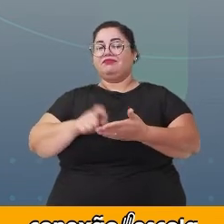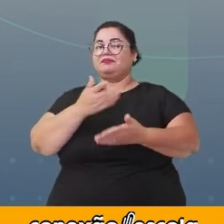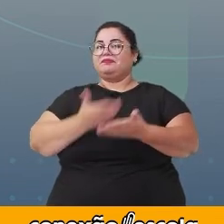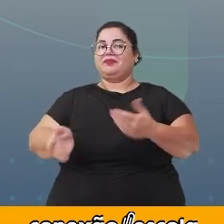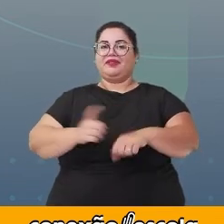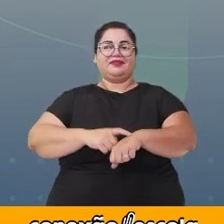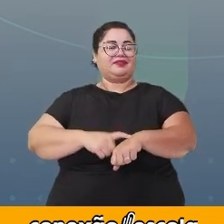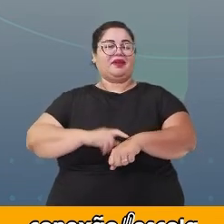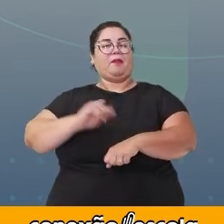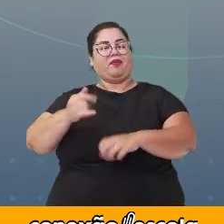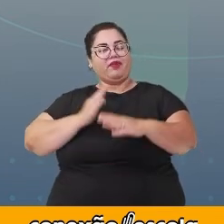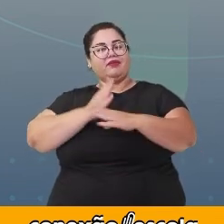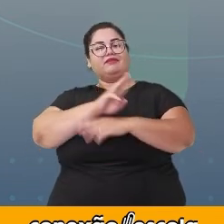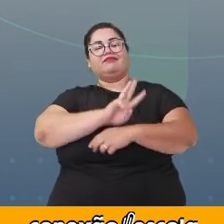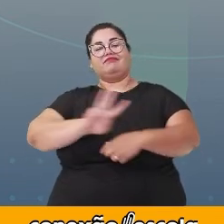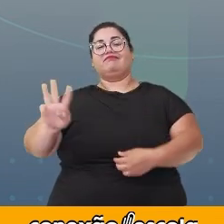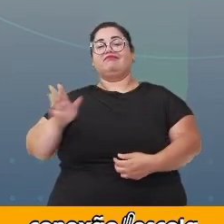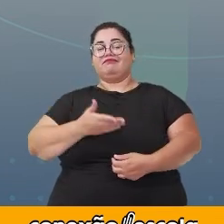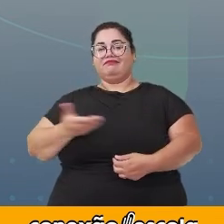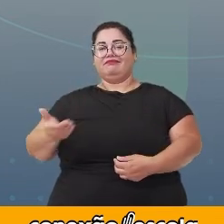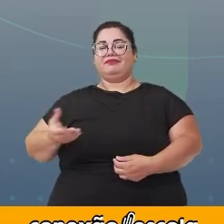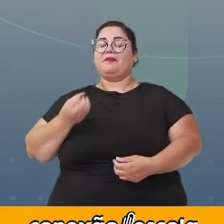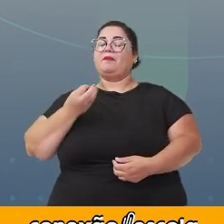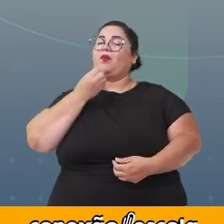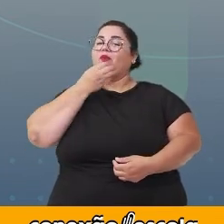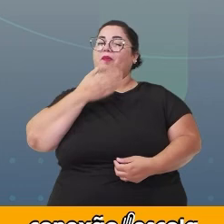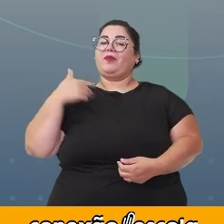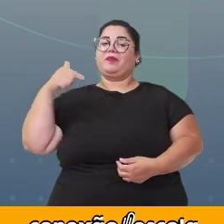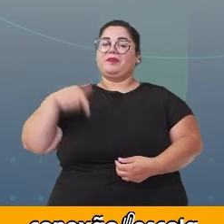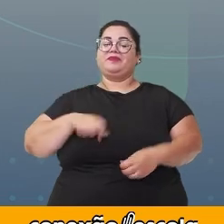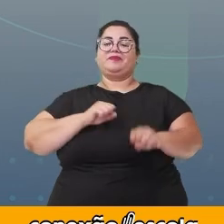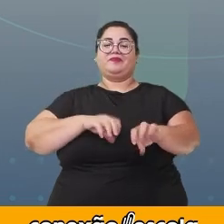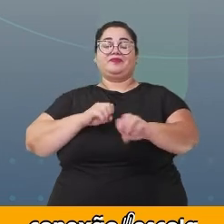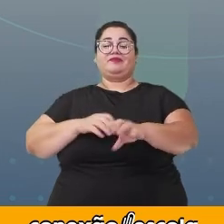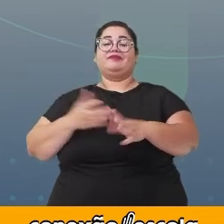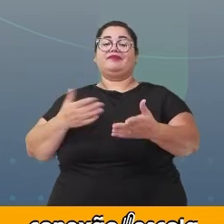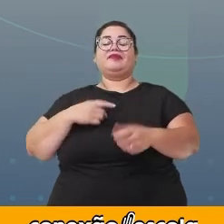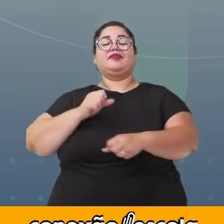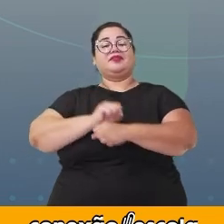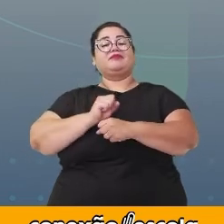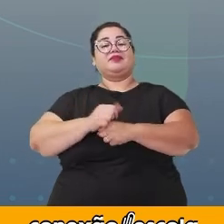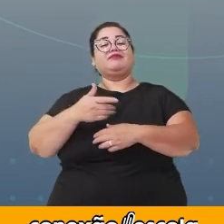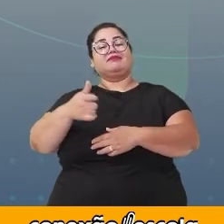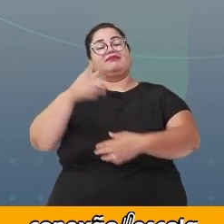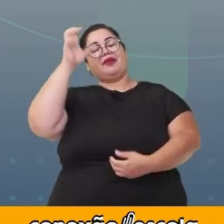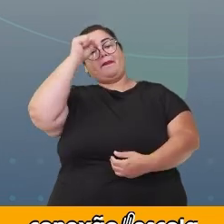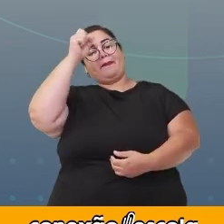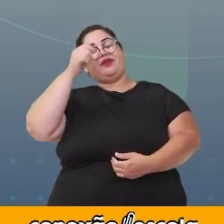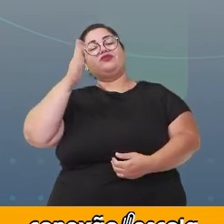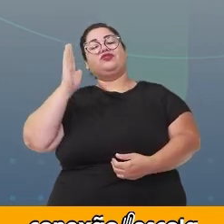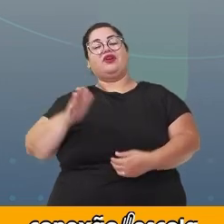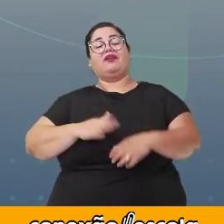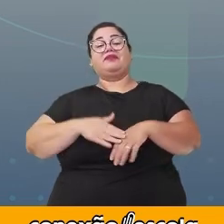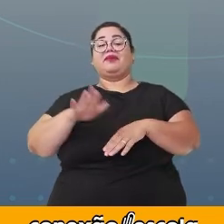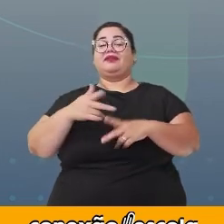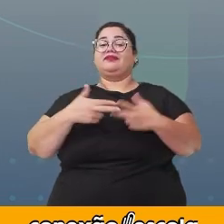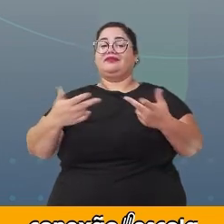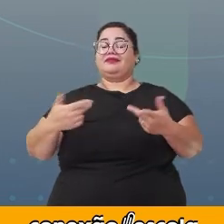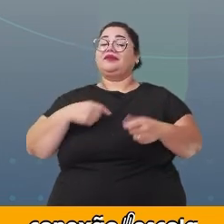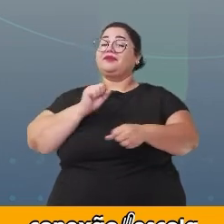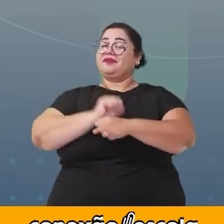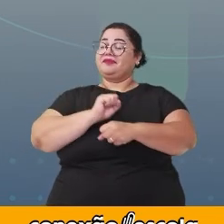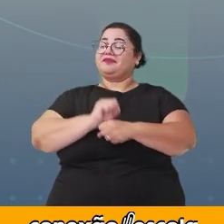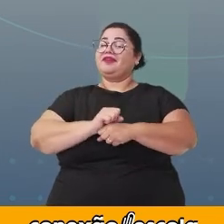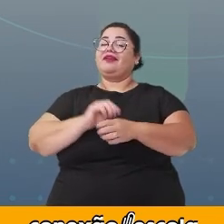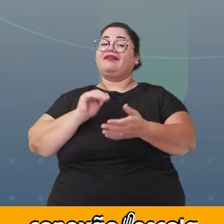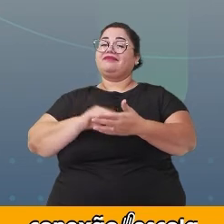perca tempo e acesse já. Foi muito bom estar com você. Eu espero que você tenha aprendido um pouquinho mais e te